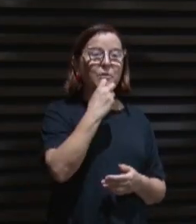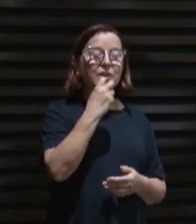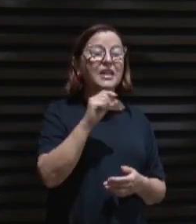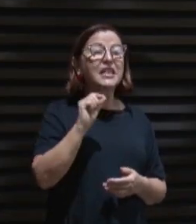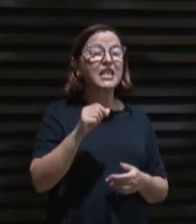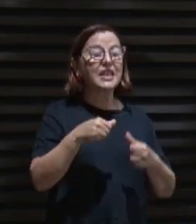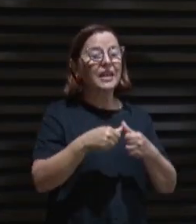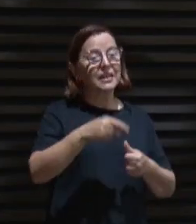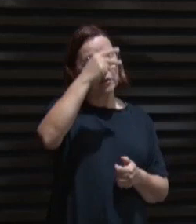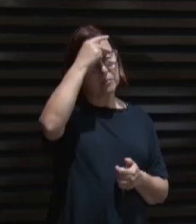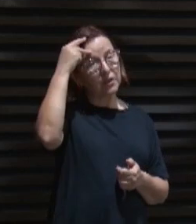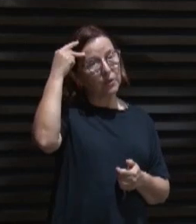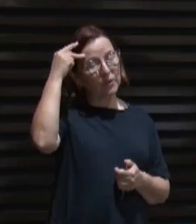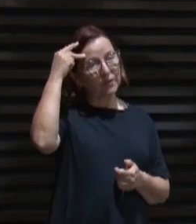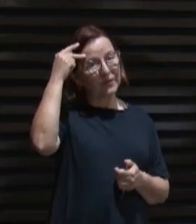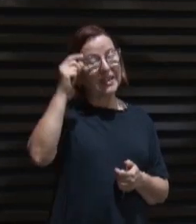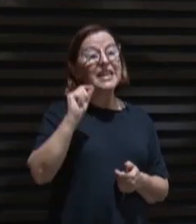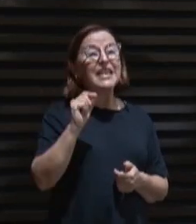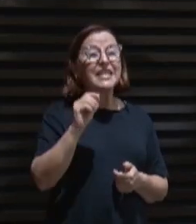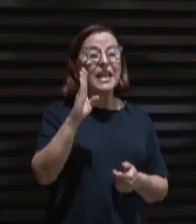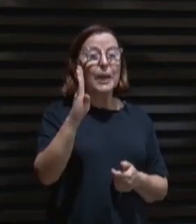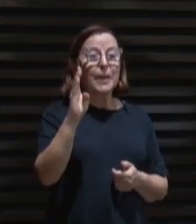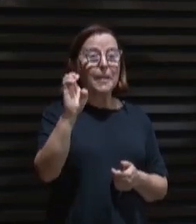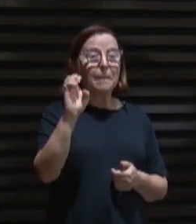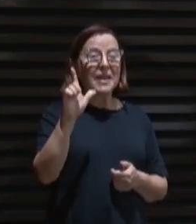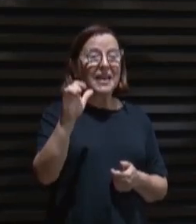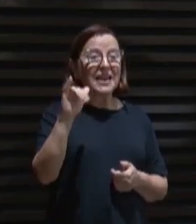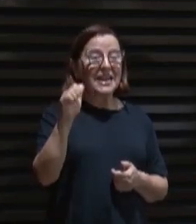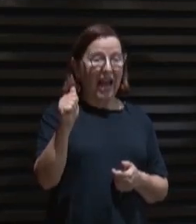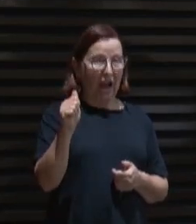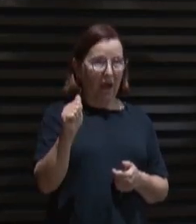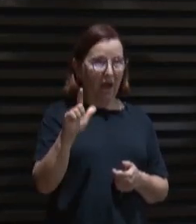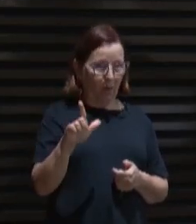Belial? Quem é Belial?